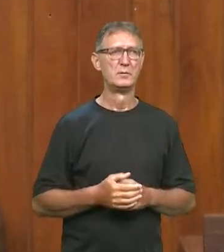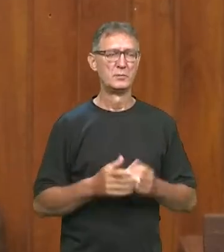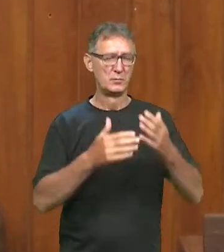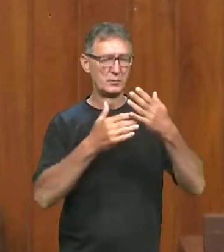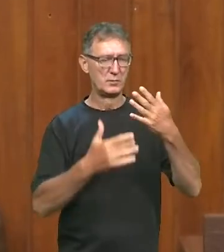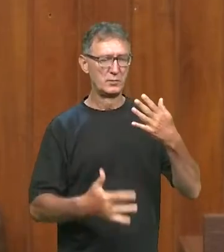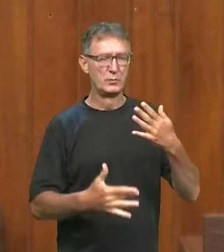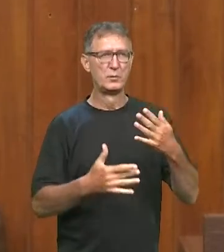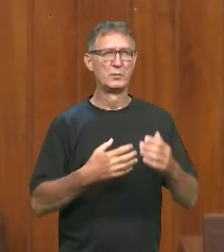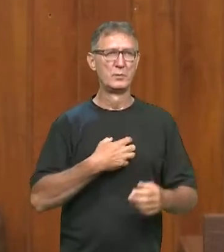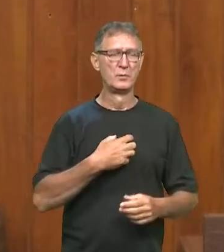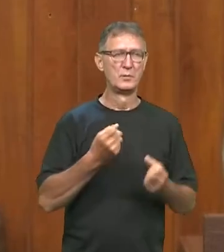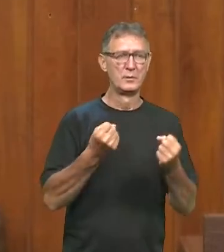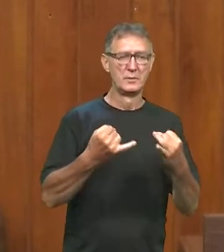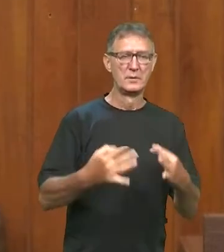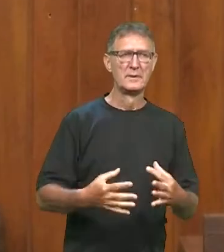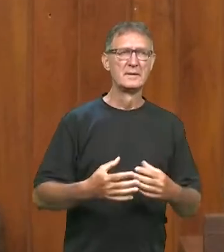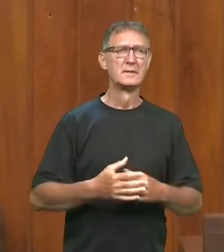assunto.